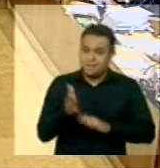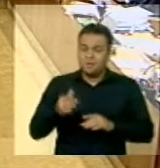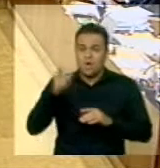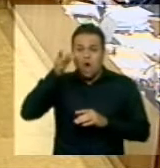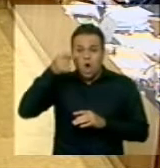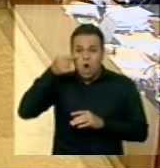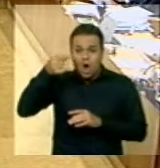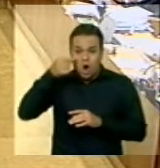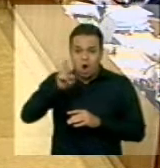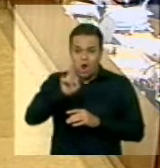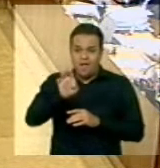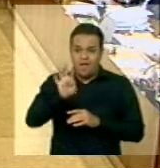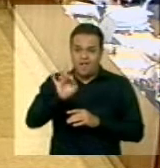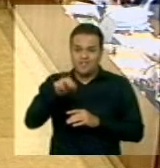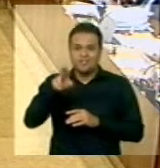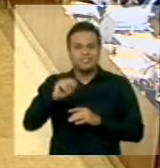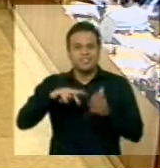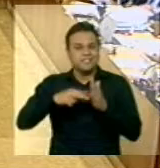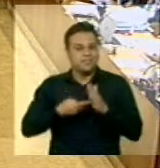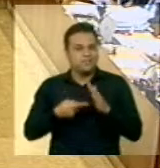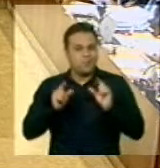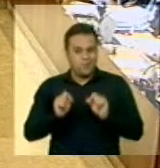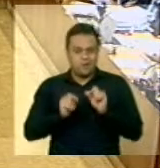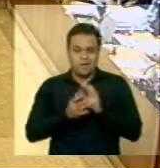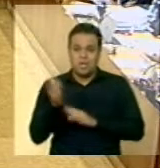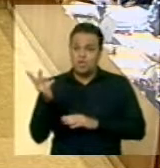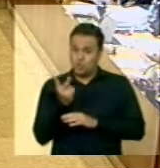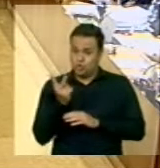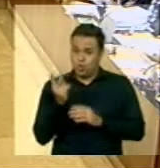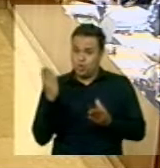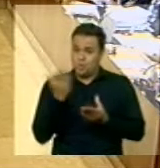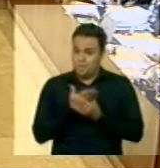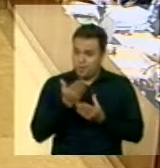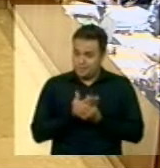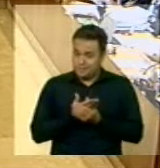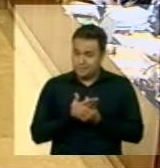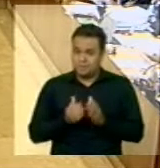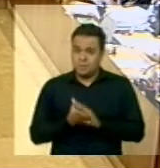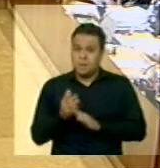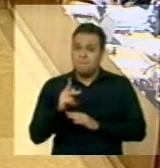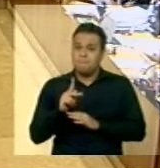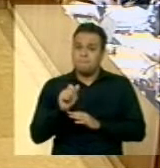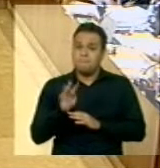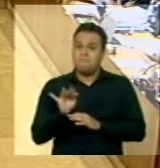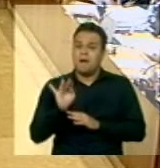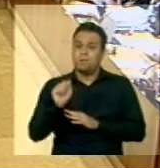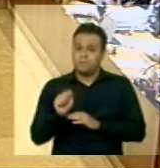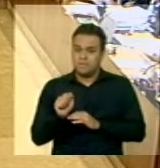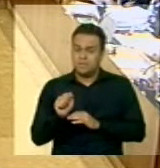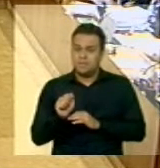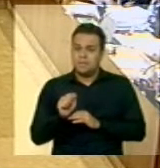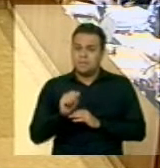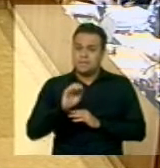de retina, o que significa que os dois processos da pauta referentes aos